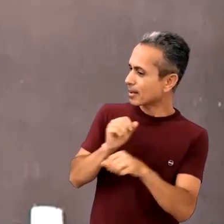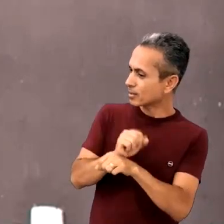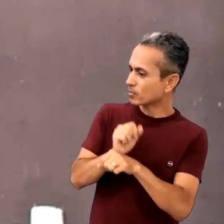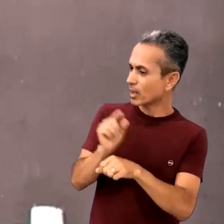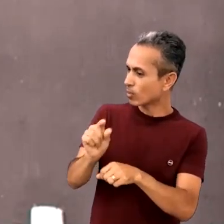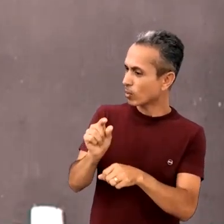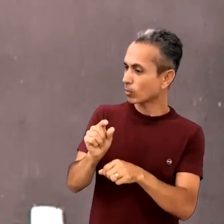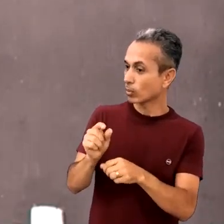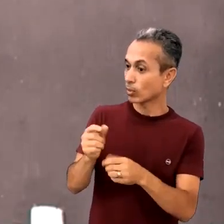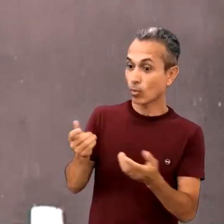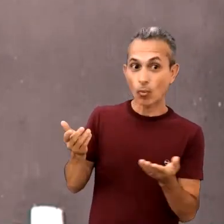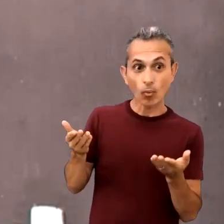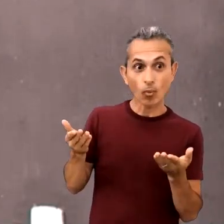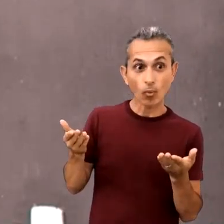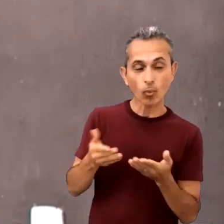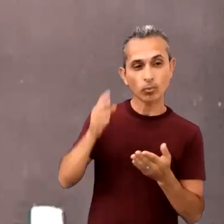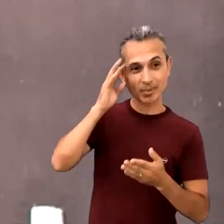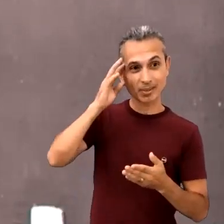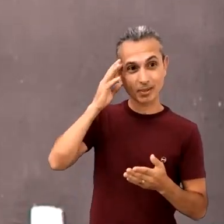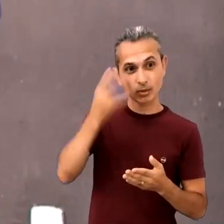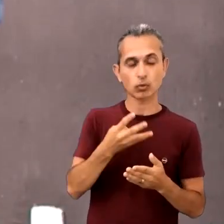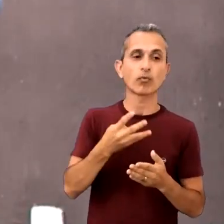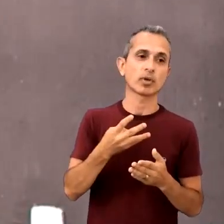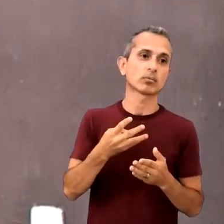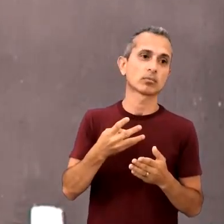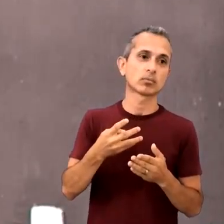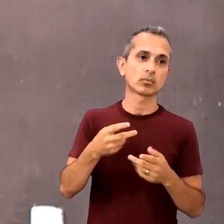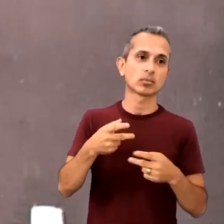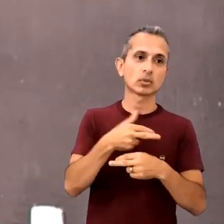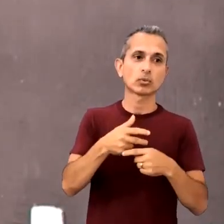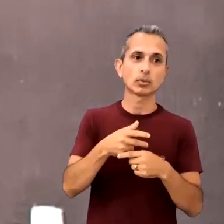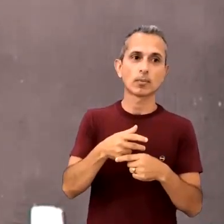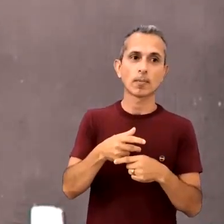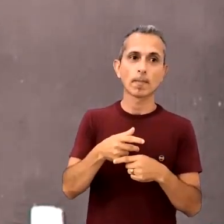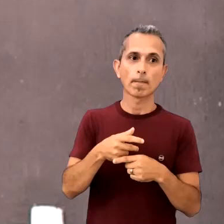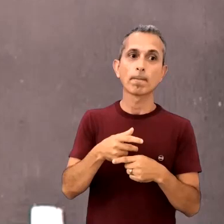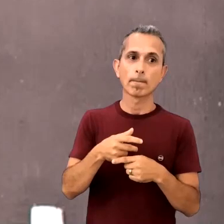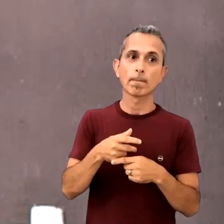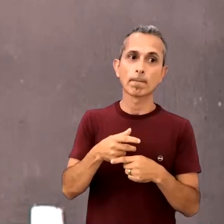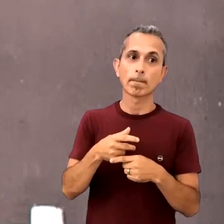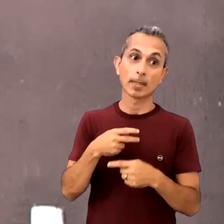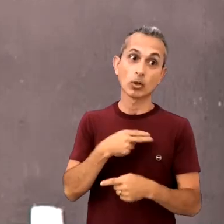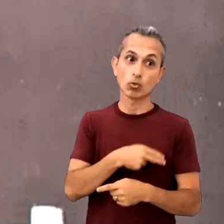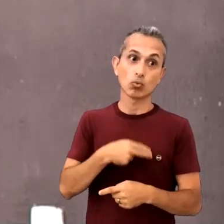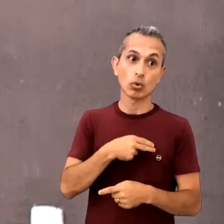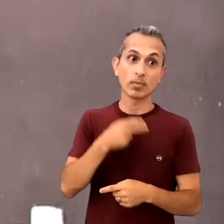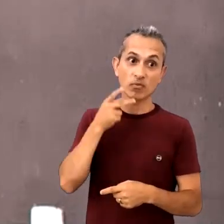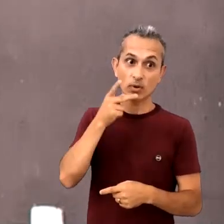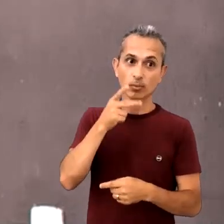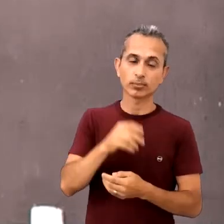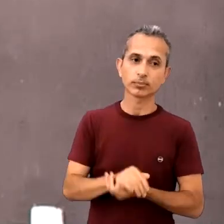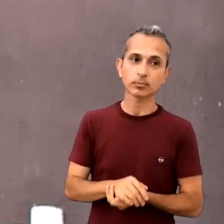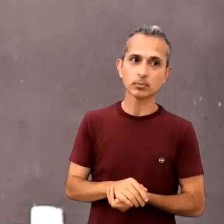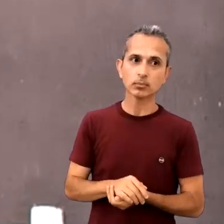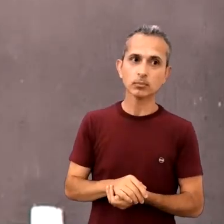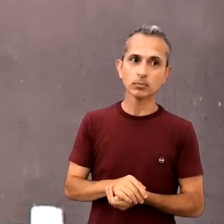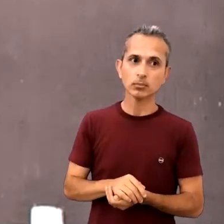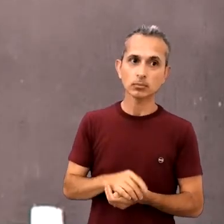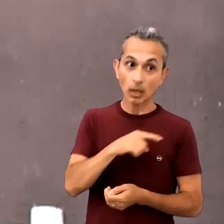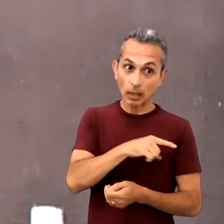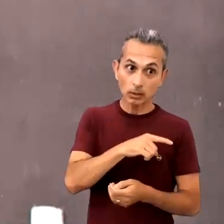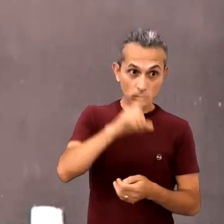caso, ainda hoje. Ela disse: olha, a atitude desse homem aí, esse homem ele é decidido. Esse é um